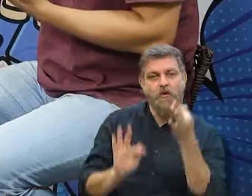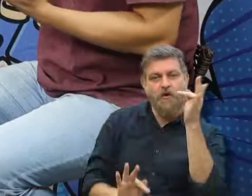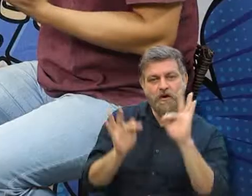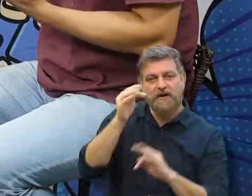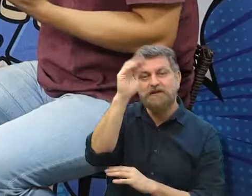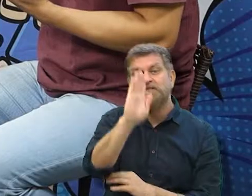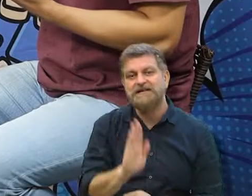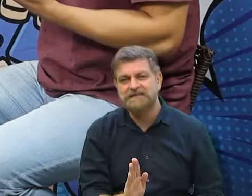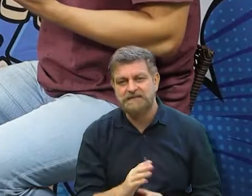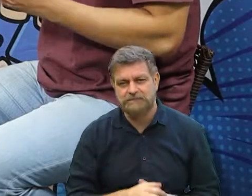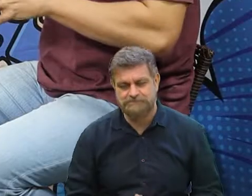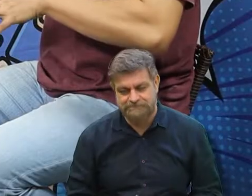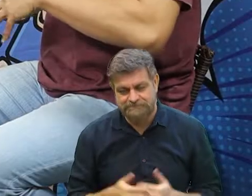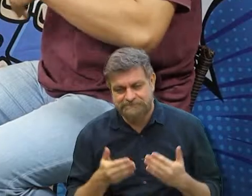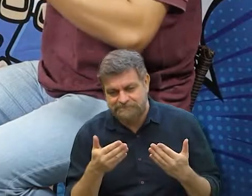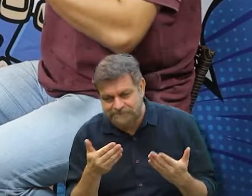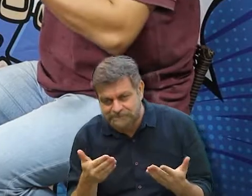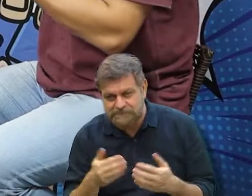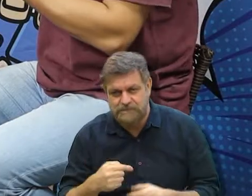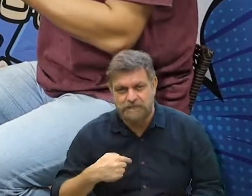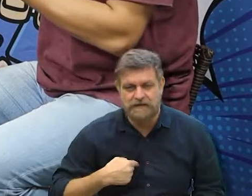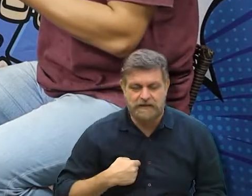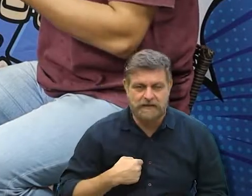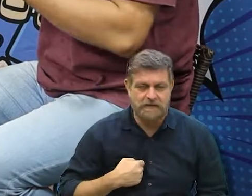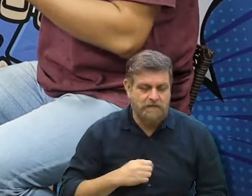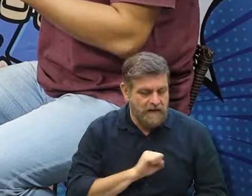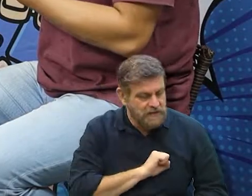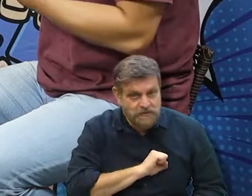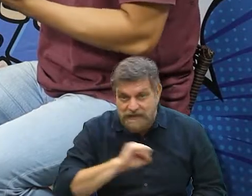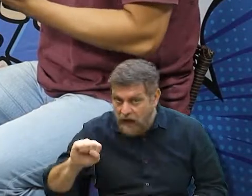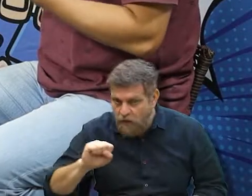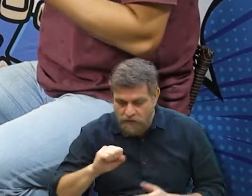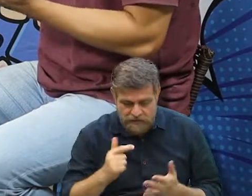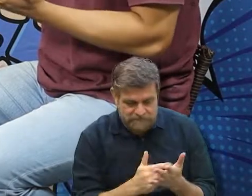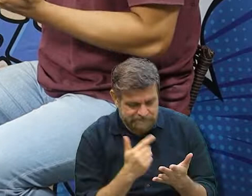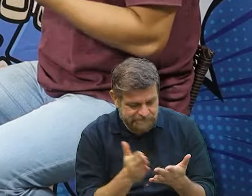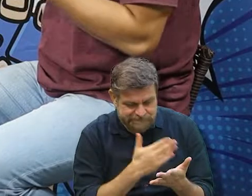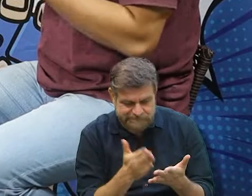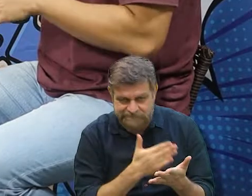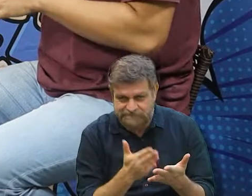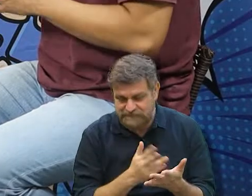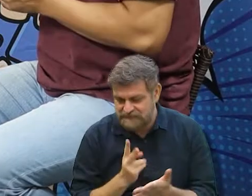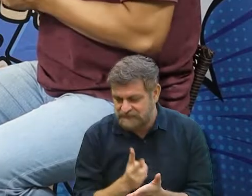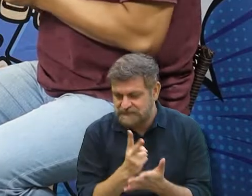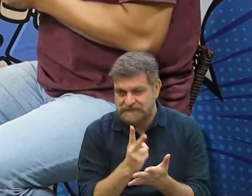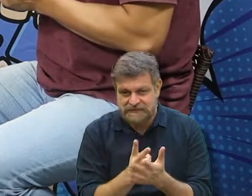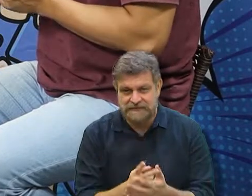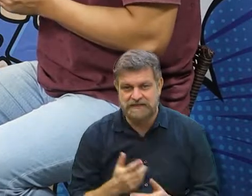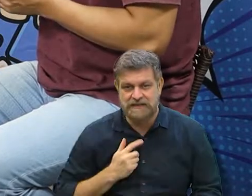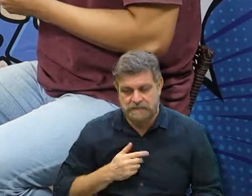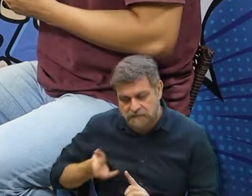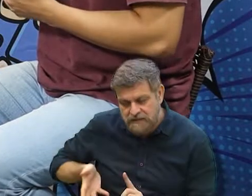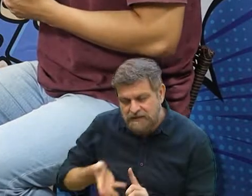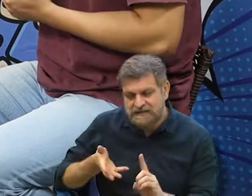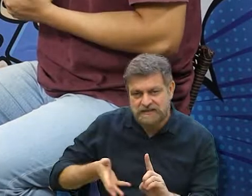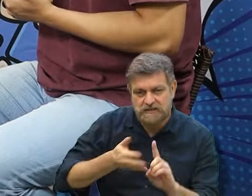a inspiração, o que te influenciou, né, e levou a criar uma história com o folclore brasileiro?